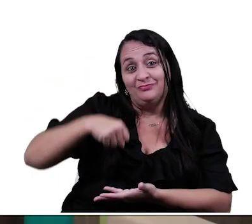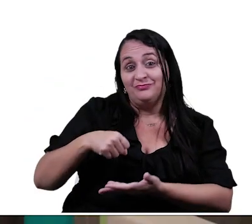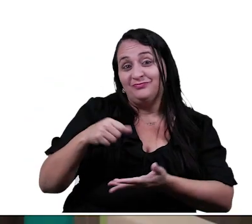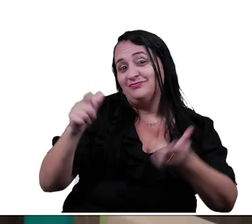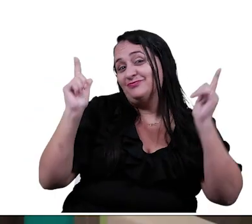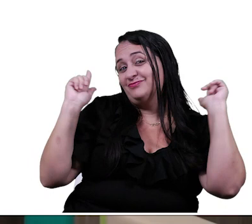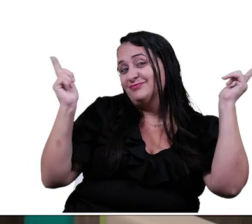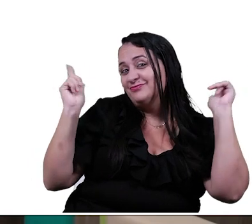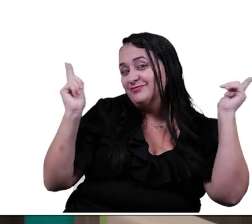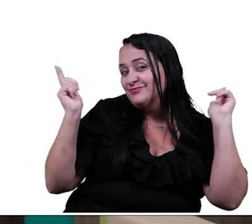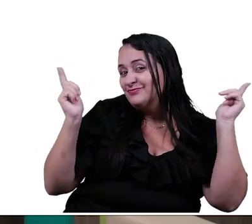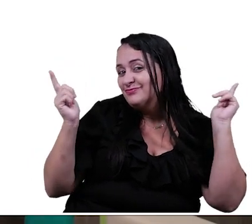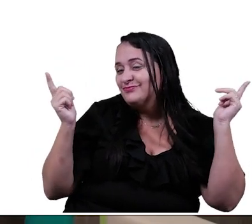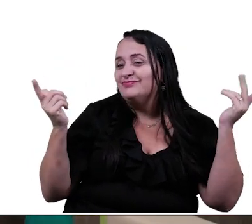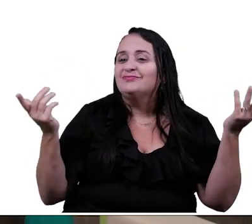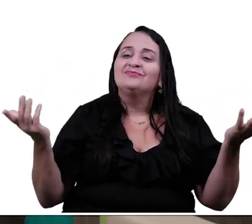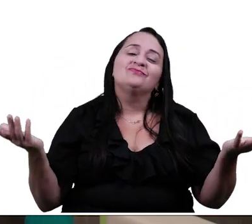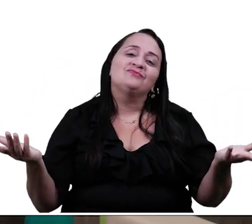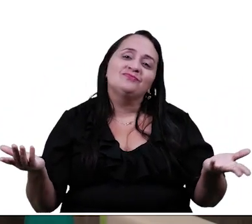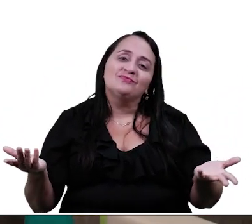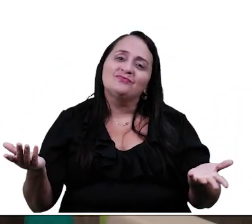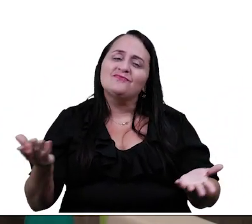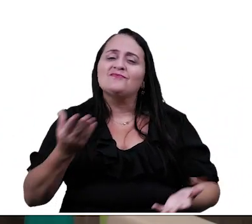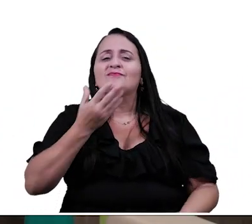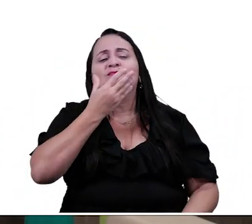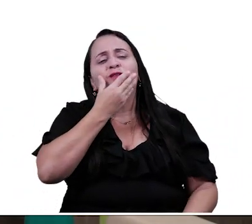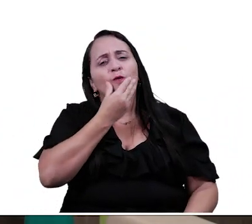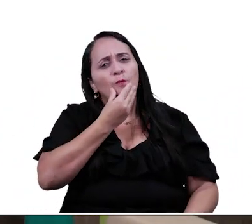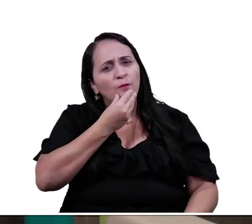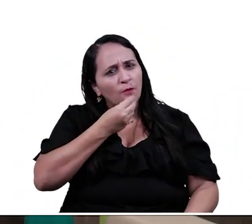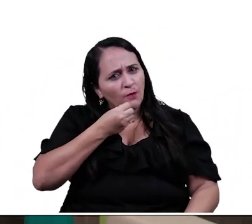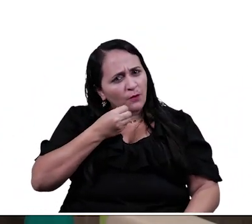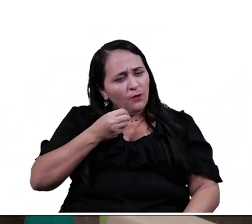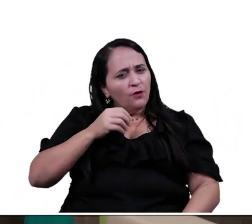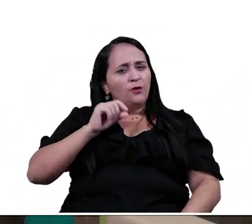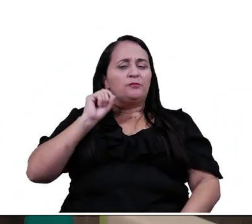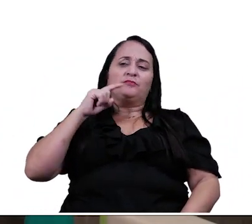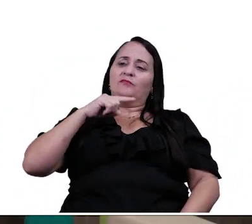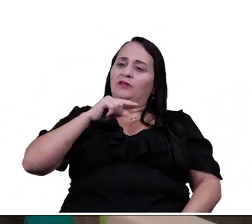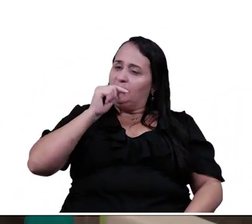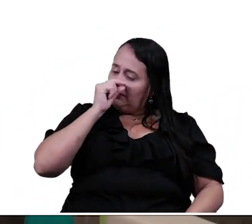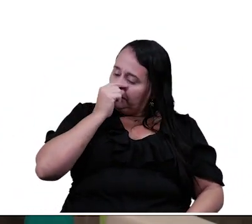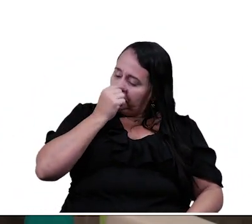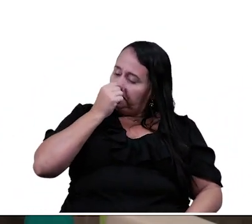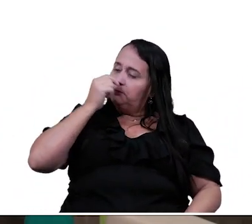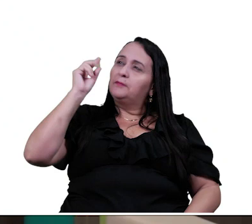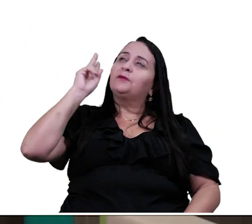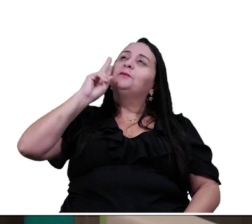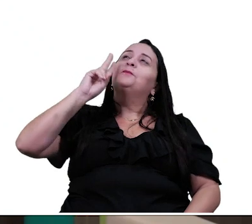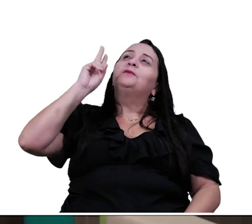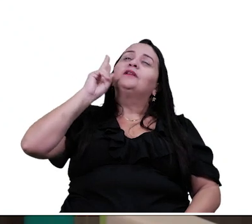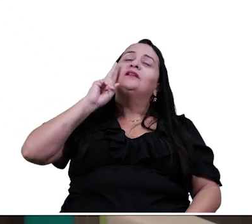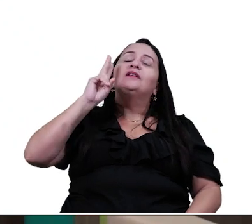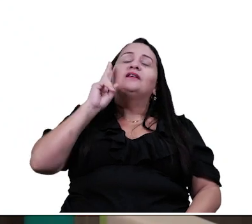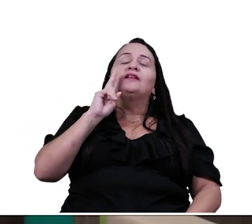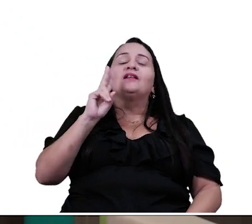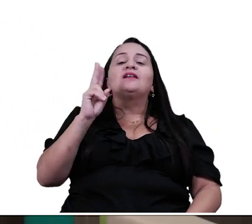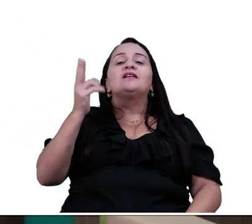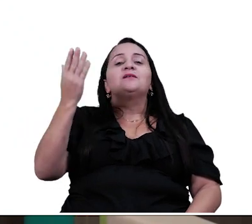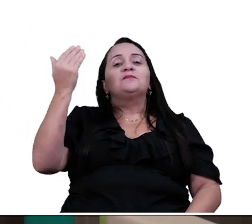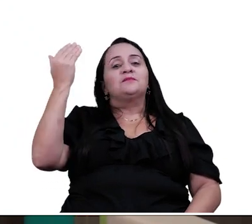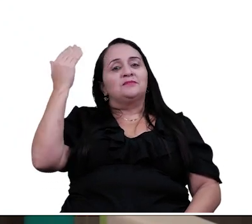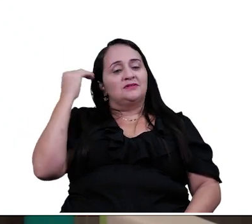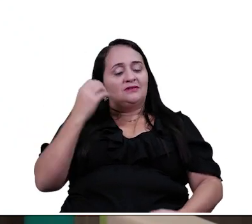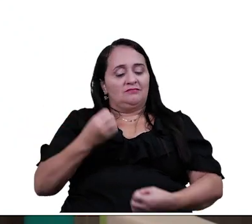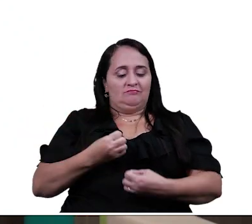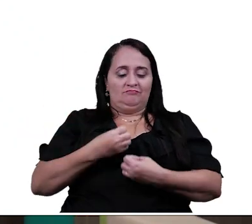O autor desse poema é Elias José. Esse poema faz parte da minha memória escolar. Né? Sempre